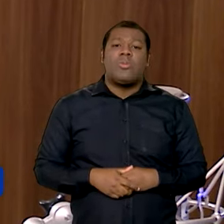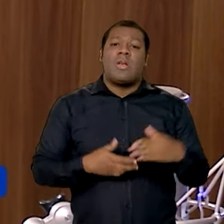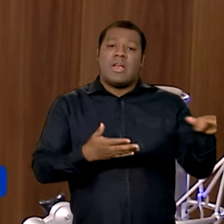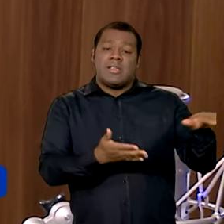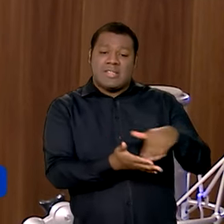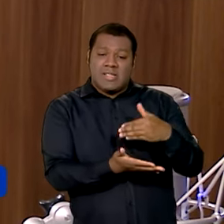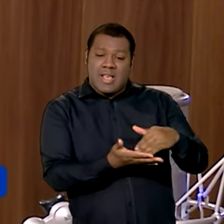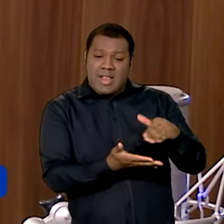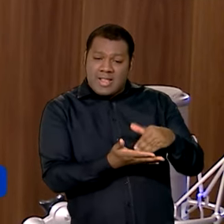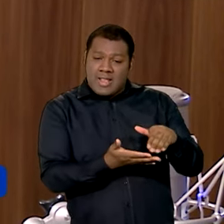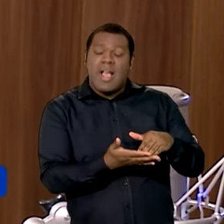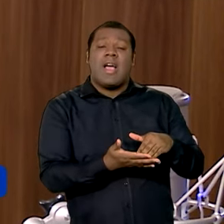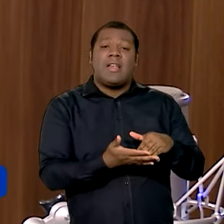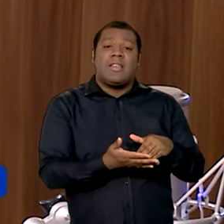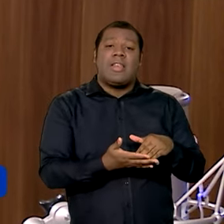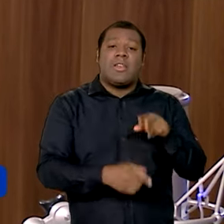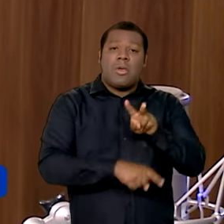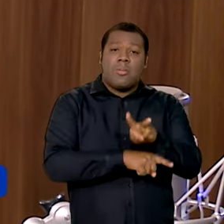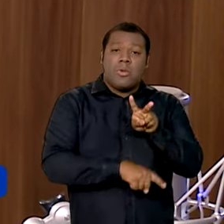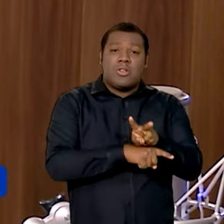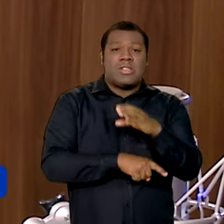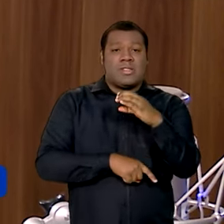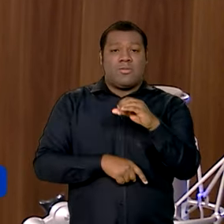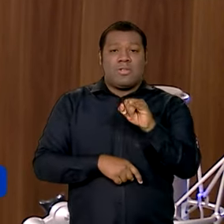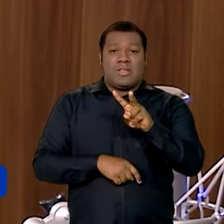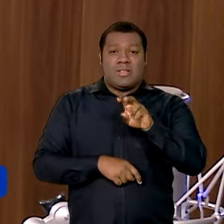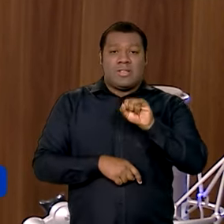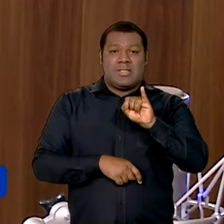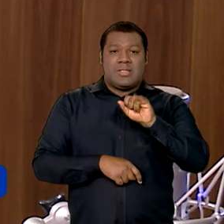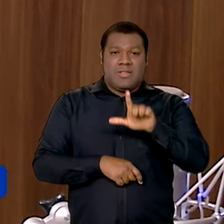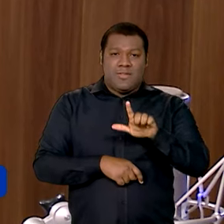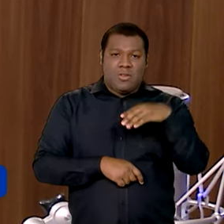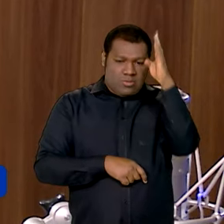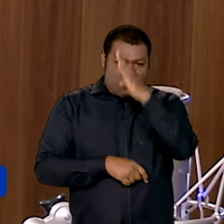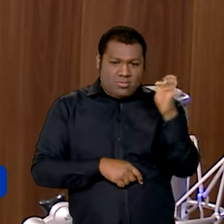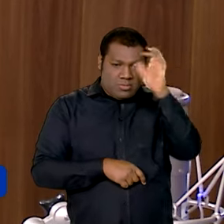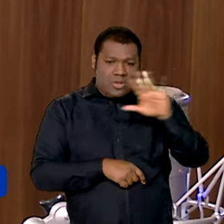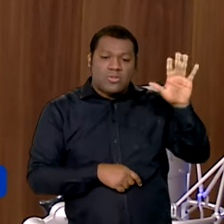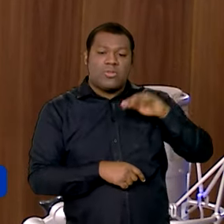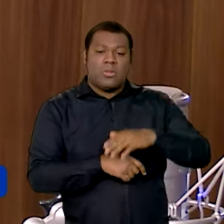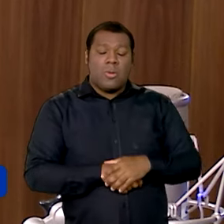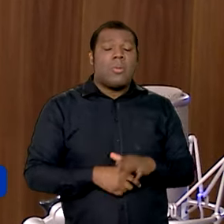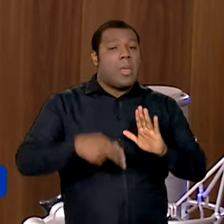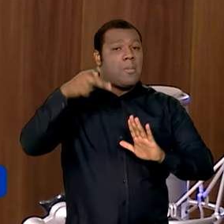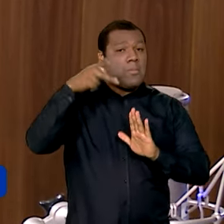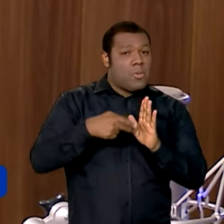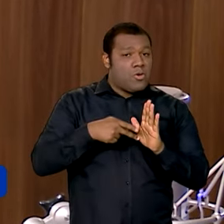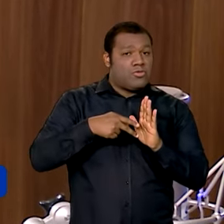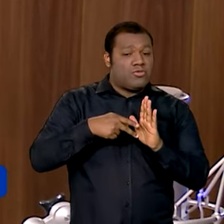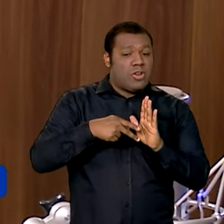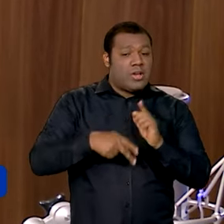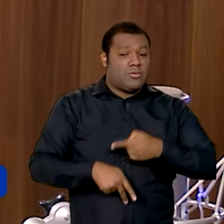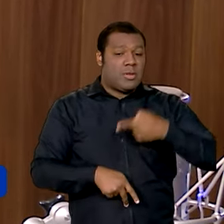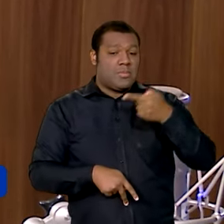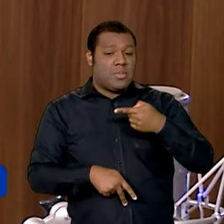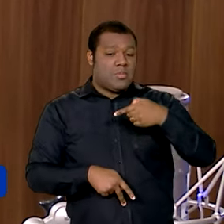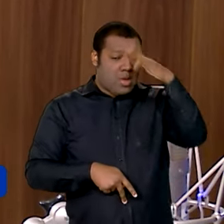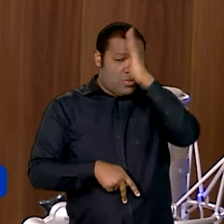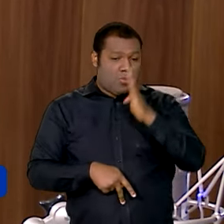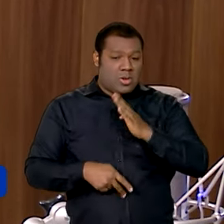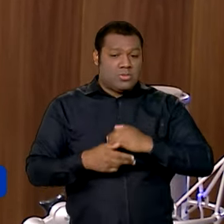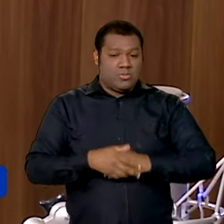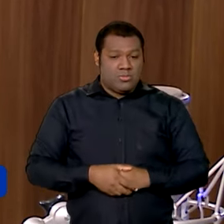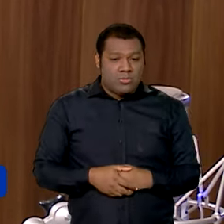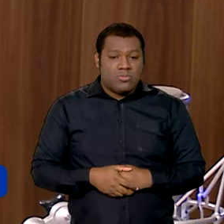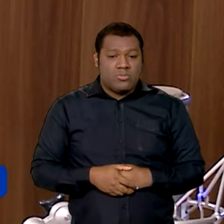Civil nacional é o primeiro do Brasil ele cumpre aquilo que a legislação